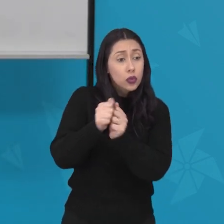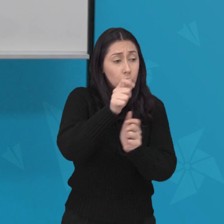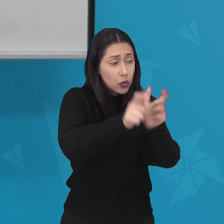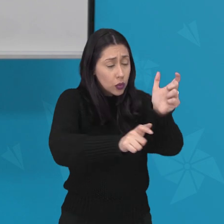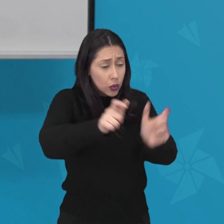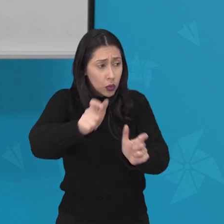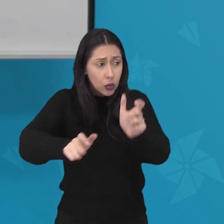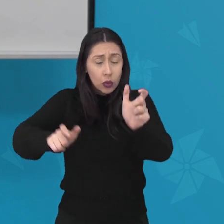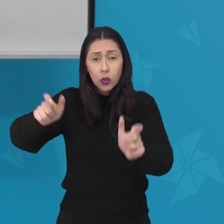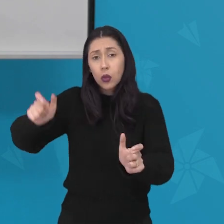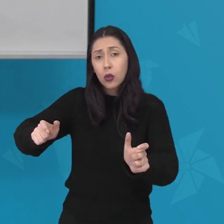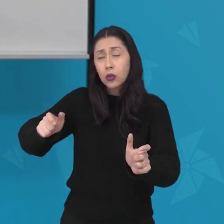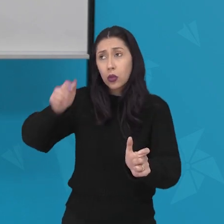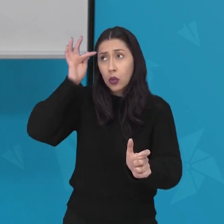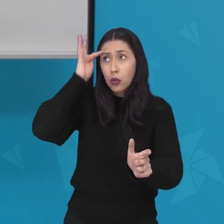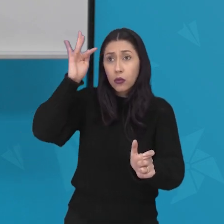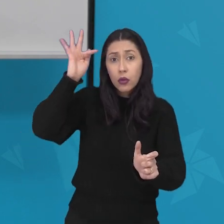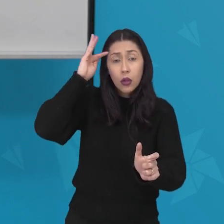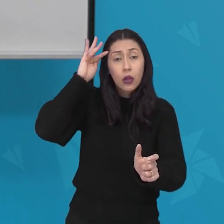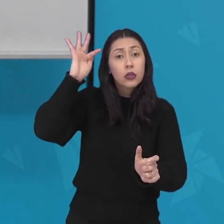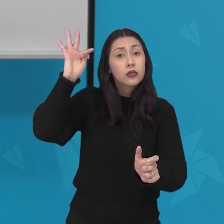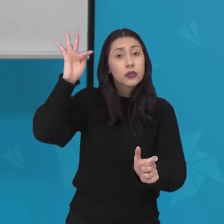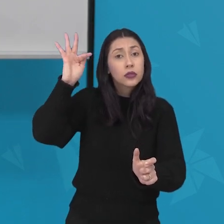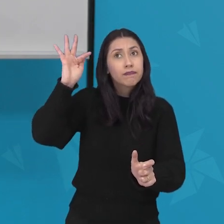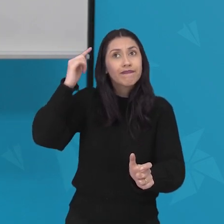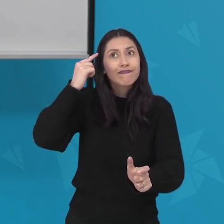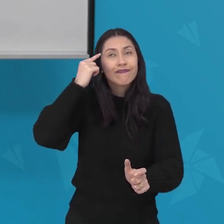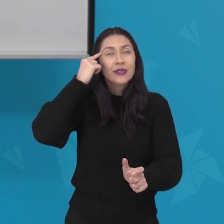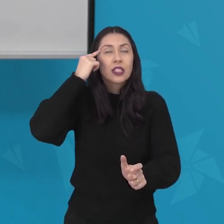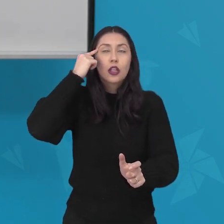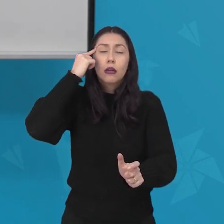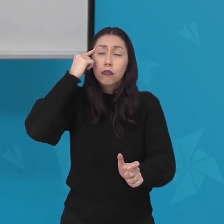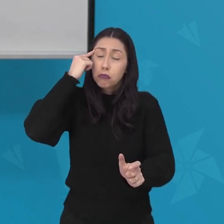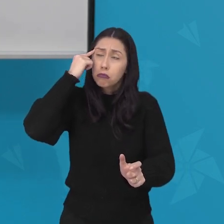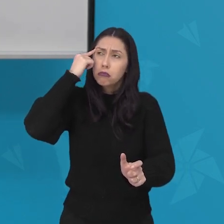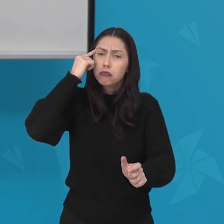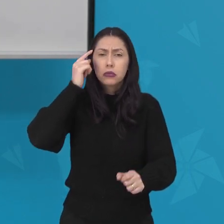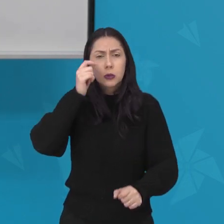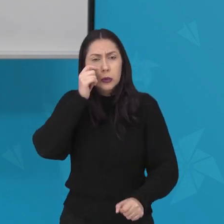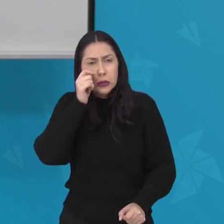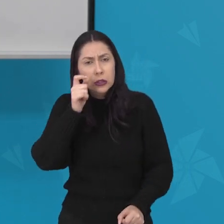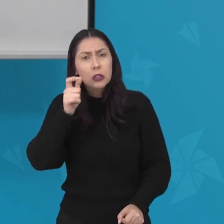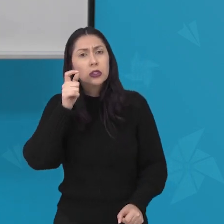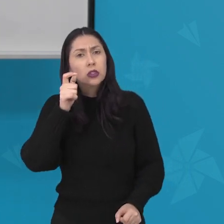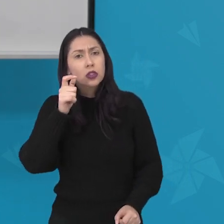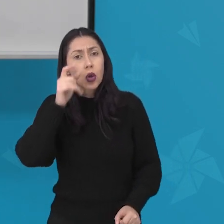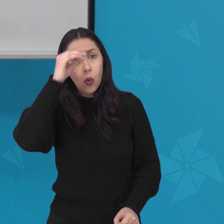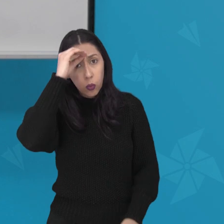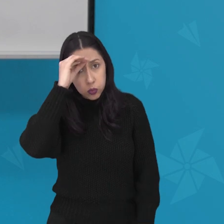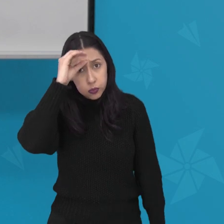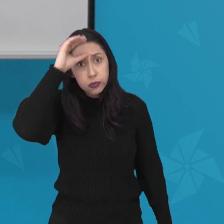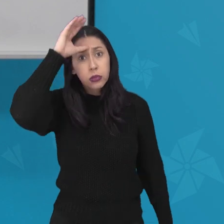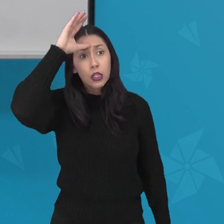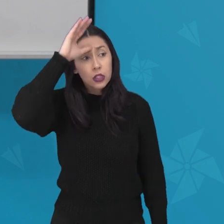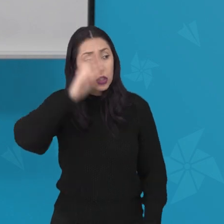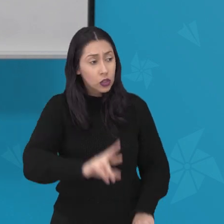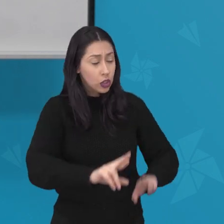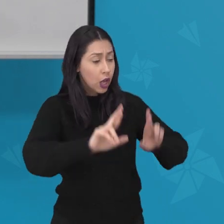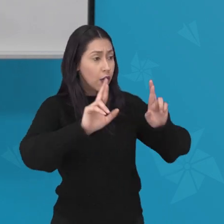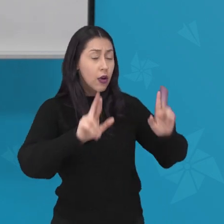outros filósofos, pensassem que talvez seria interessante um outro tipo de